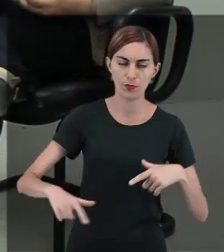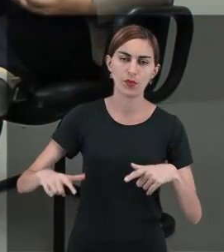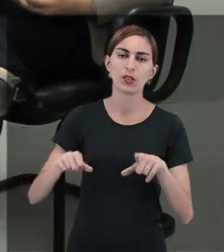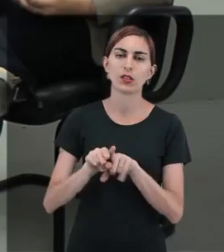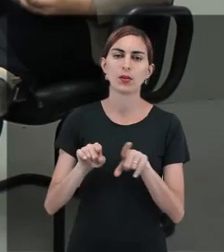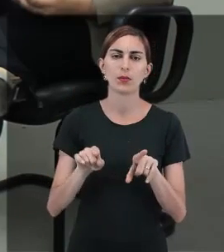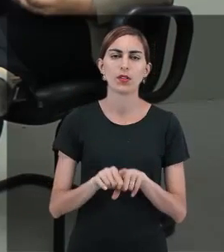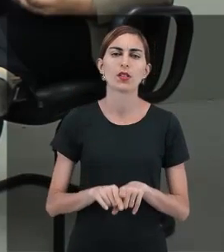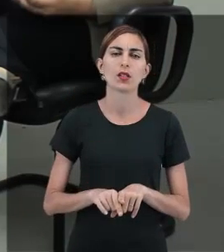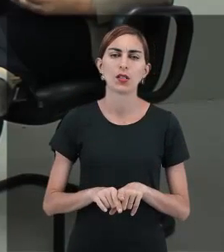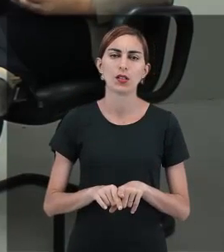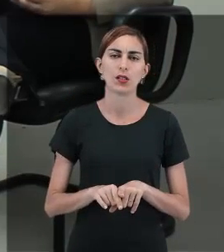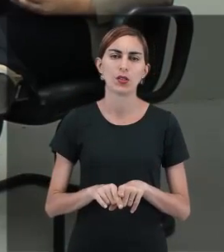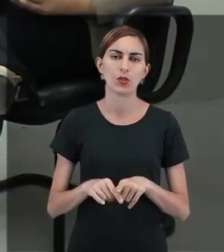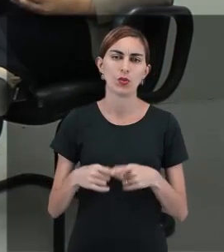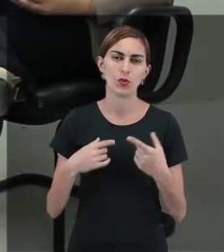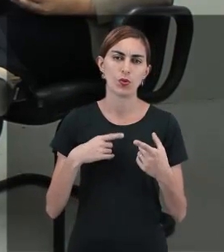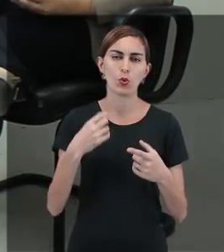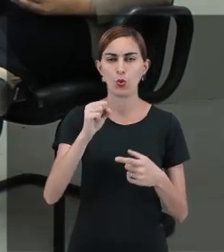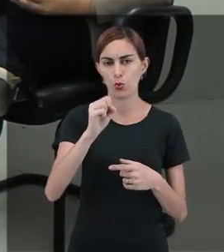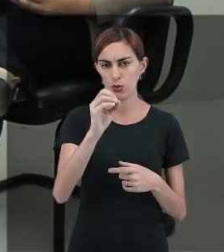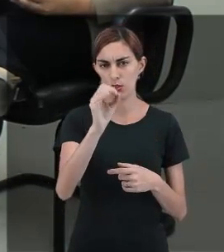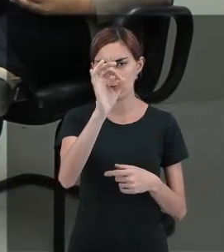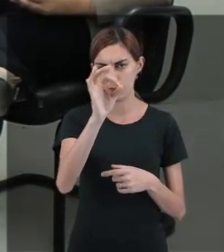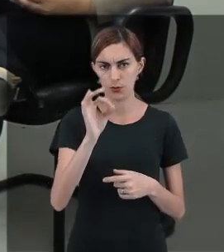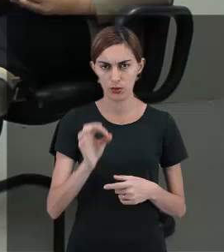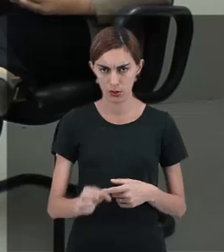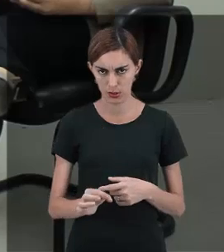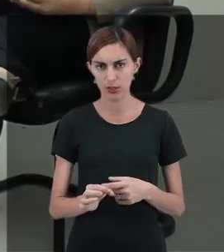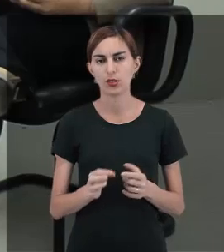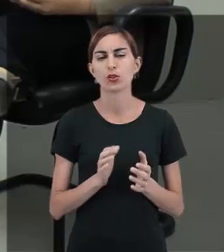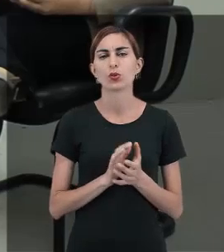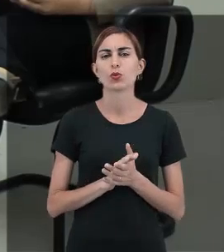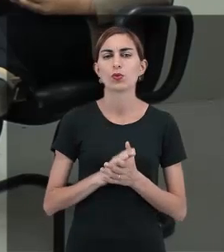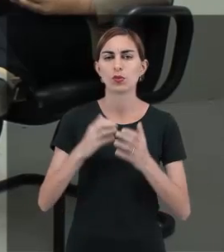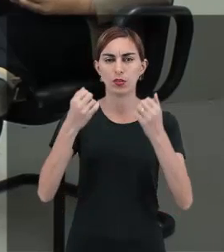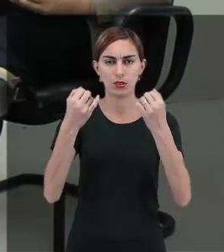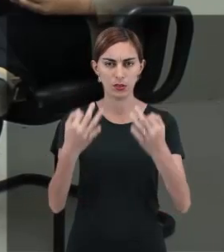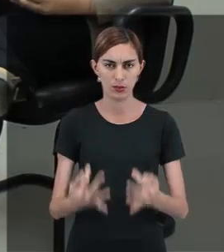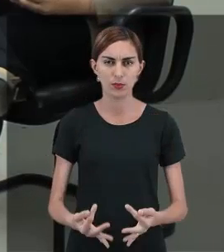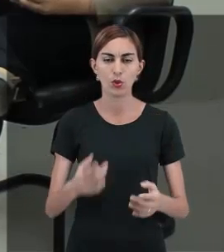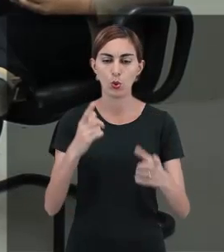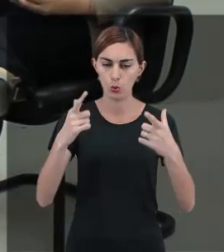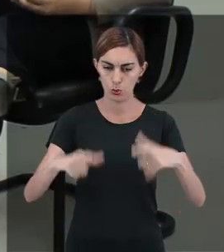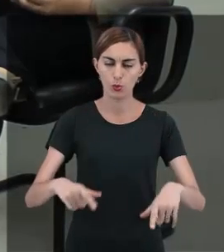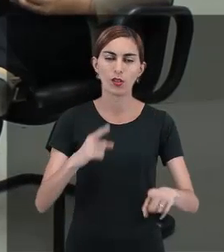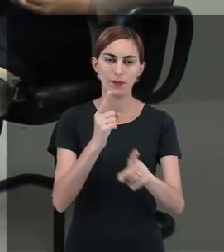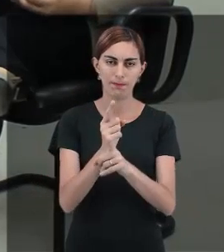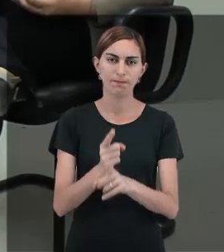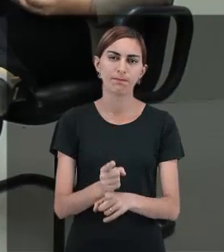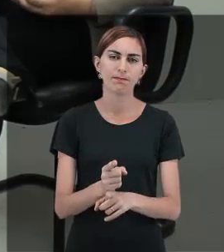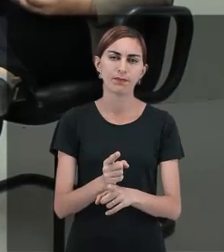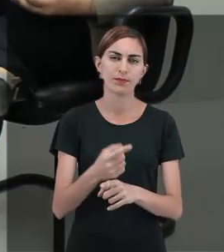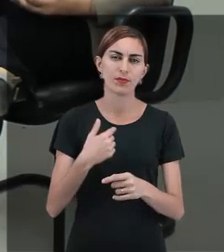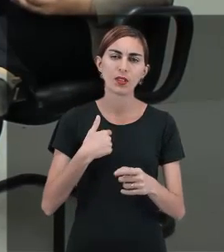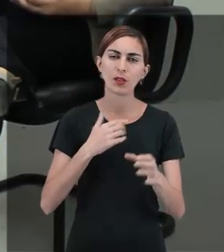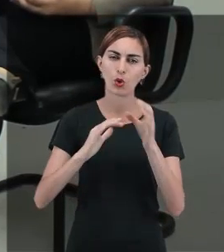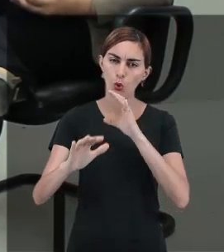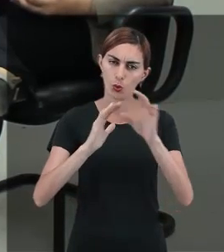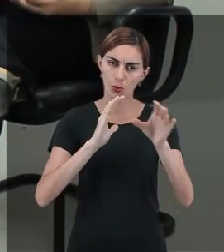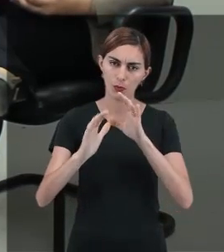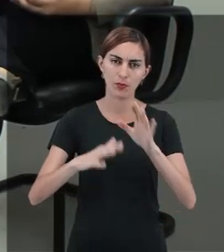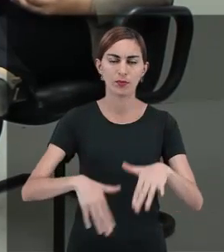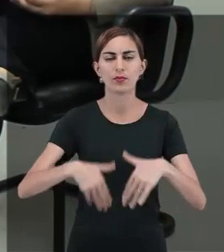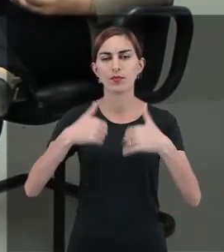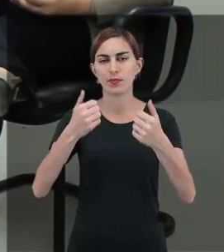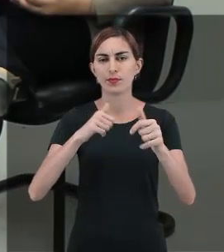entender também que 80% da maioria dos produtos eles são definidos no ponto de compra. Então, a melhor comunicação ela